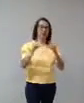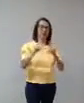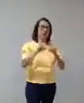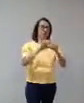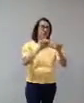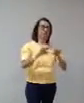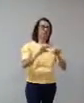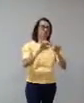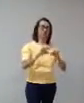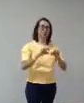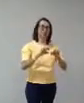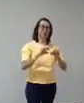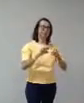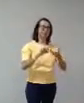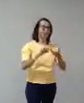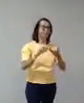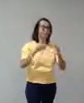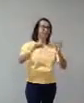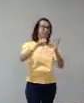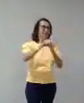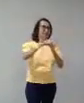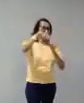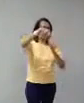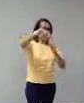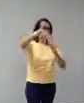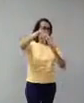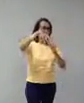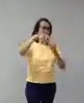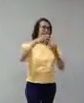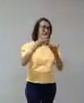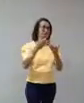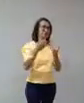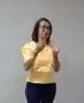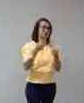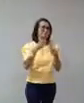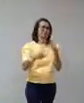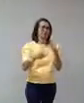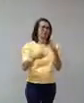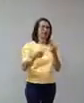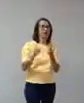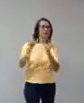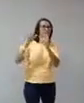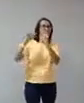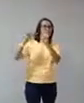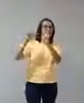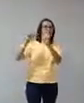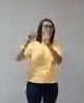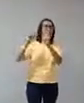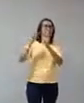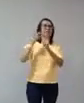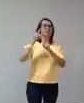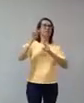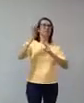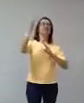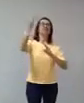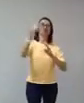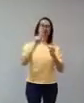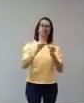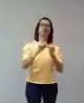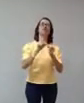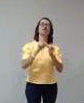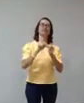jogo de sombra e luz que precisava. Então, aí ele fez a foto. Mas um dia eu disse para ele, um a gente vai fazer essa instalação ainda.